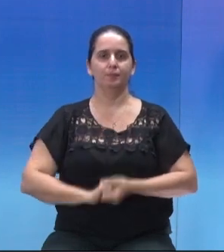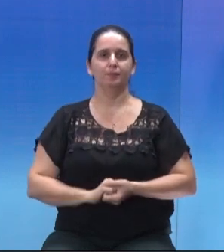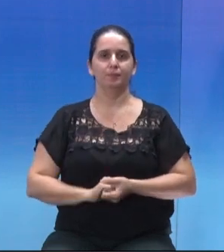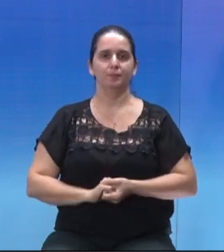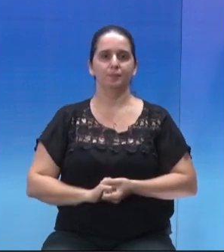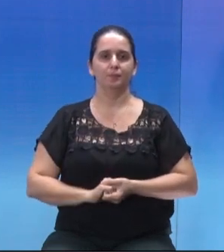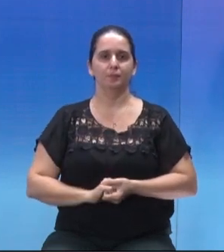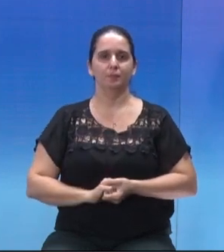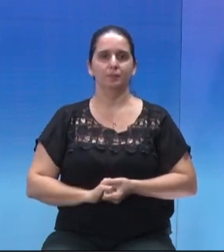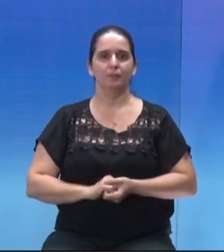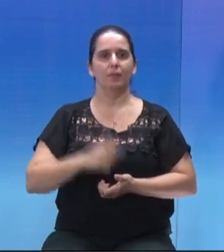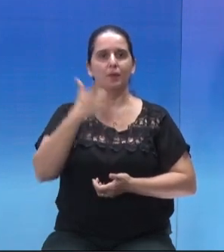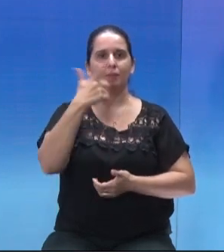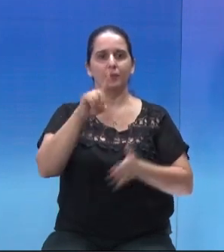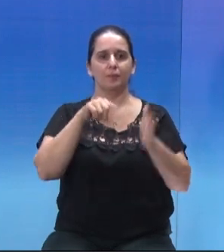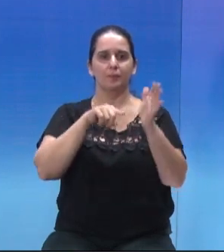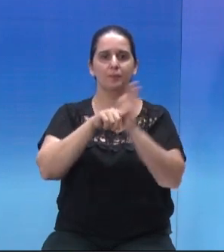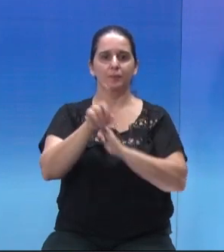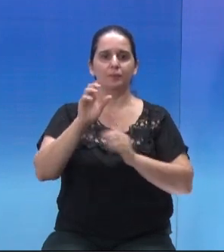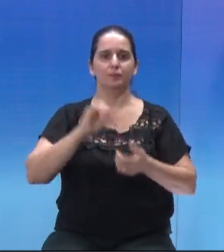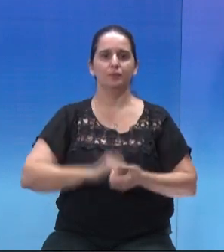questão?